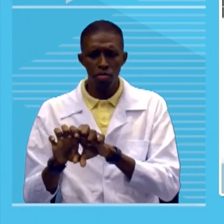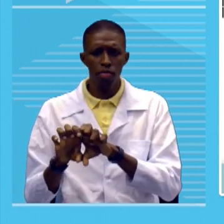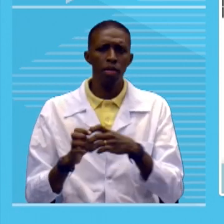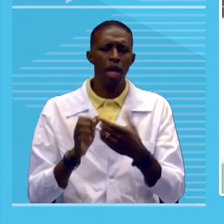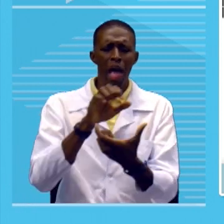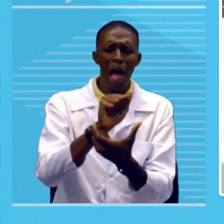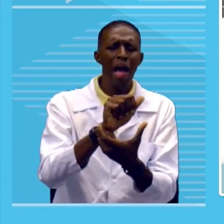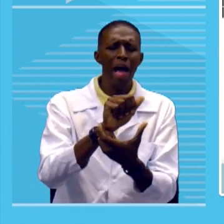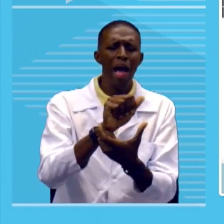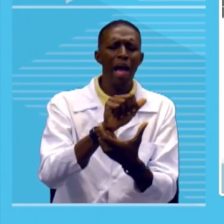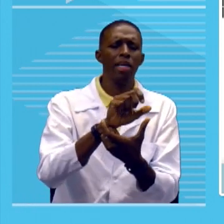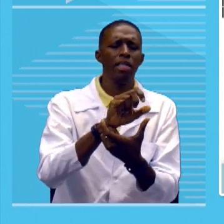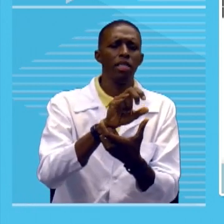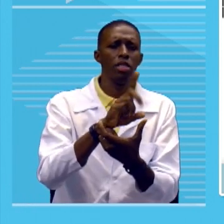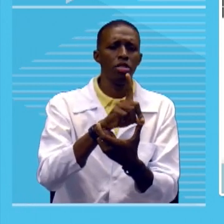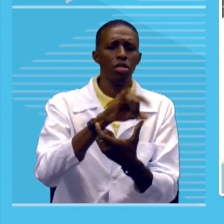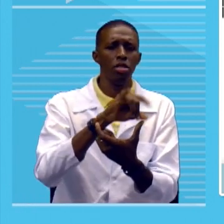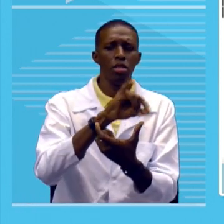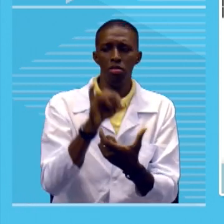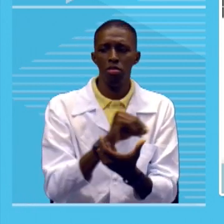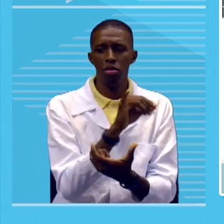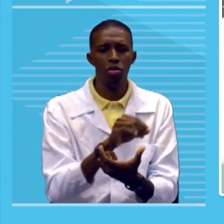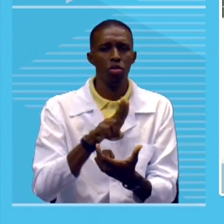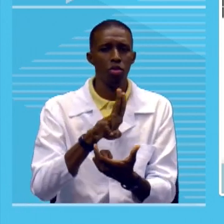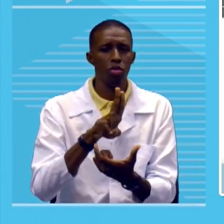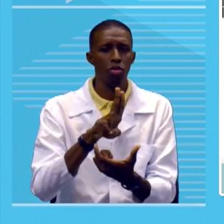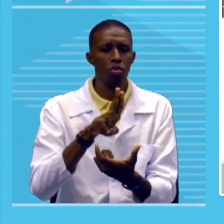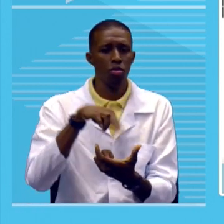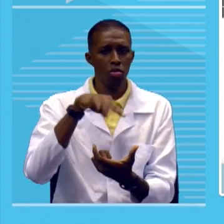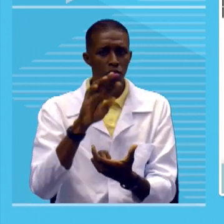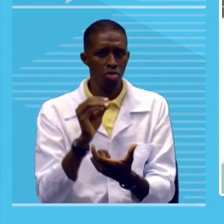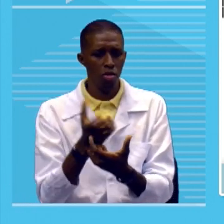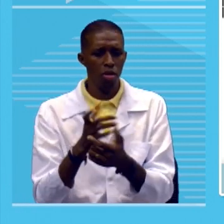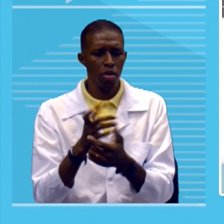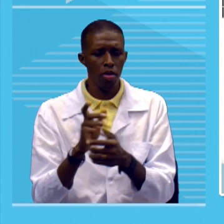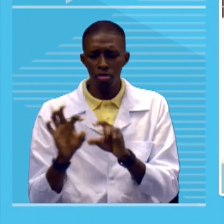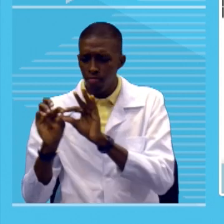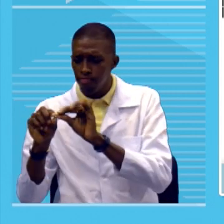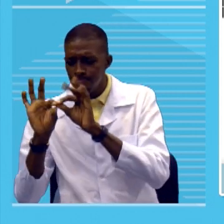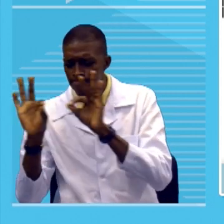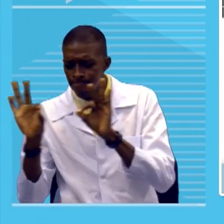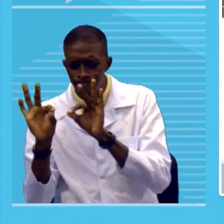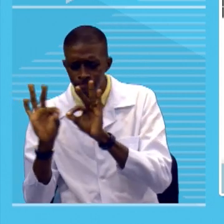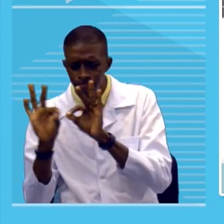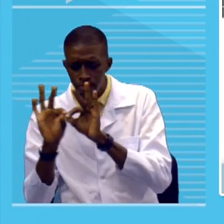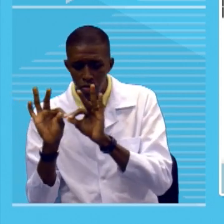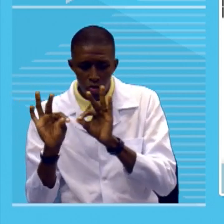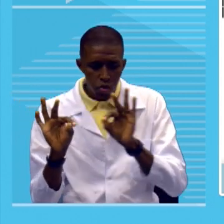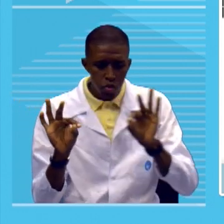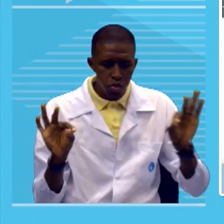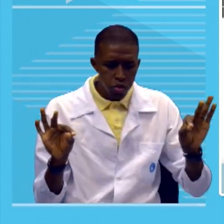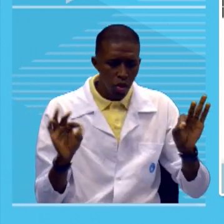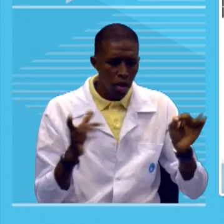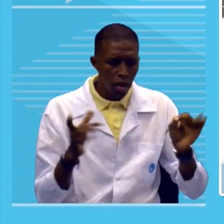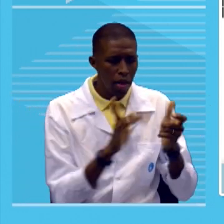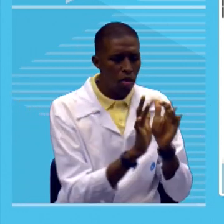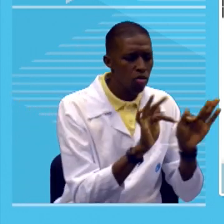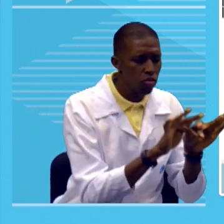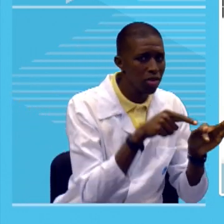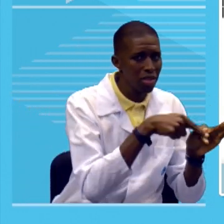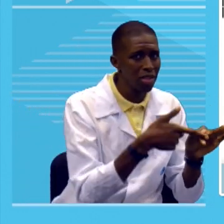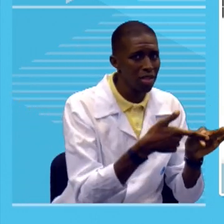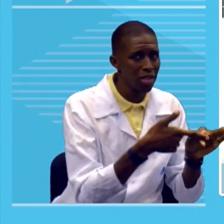né, cujo lugar é lá no final da oração, e você coloca no meio, aí você